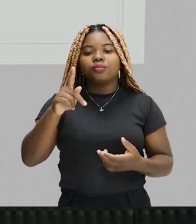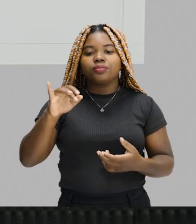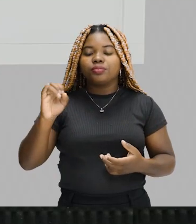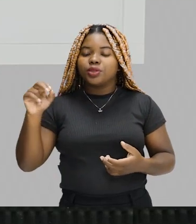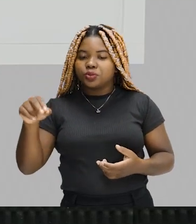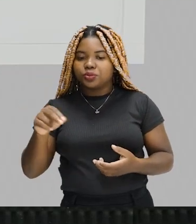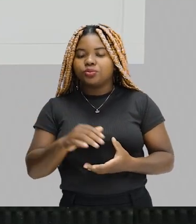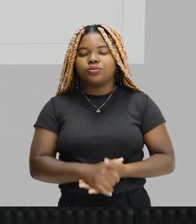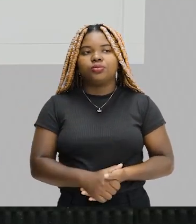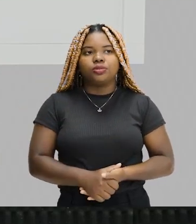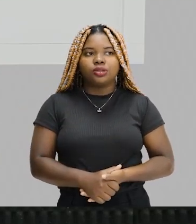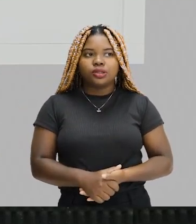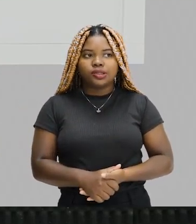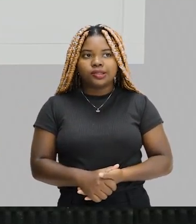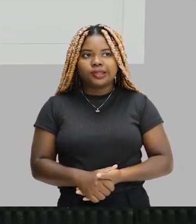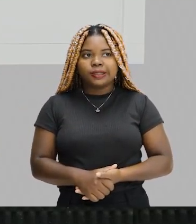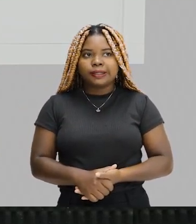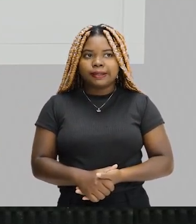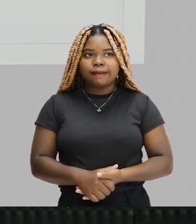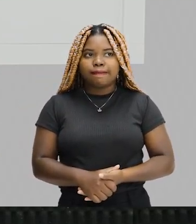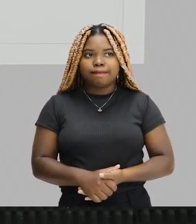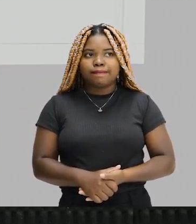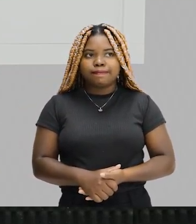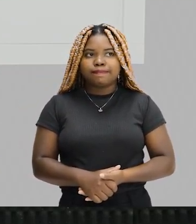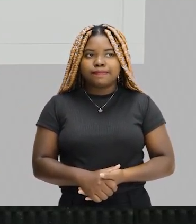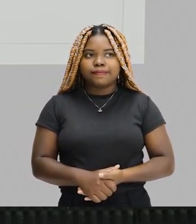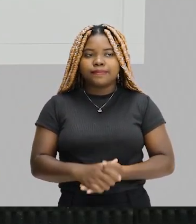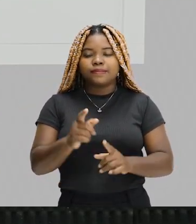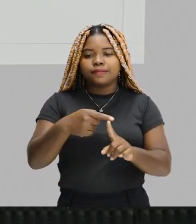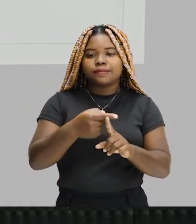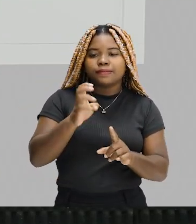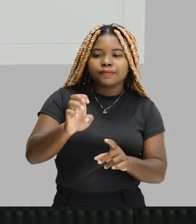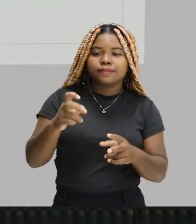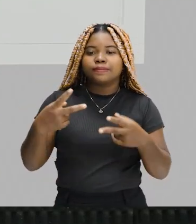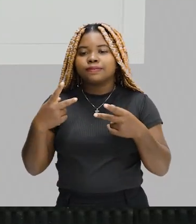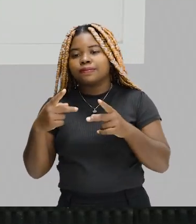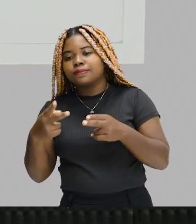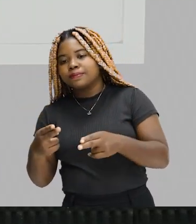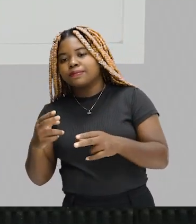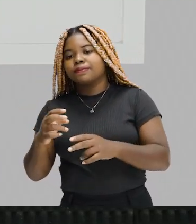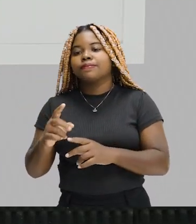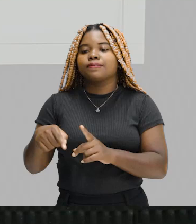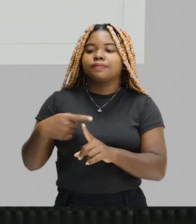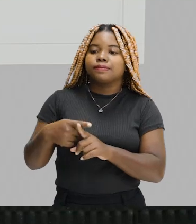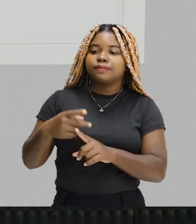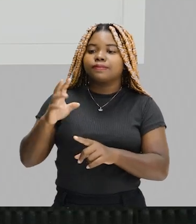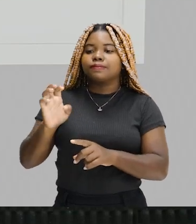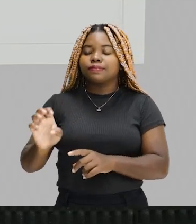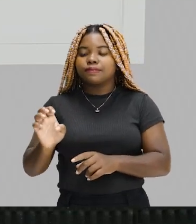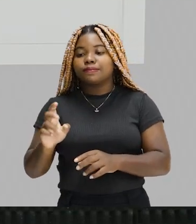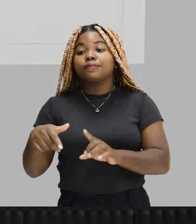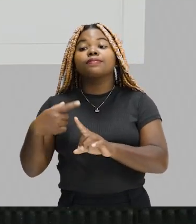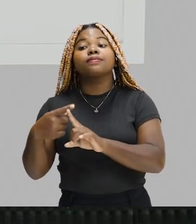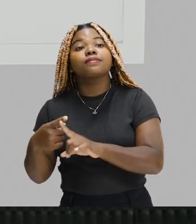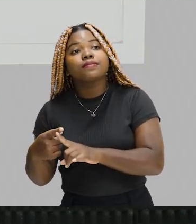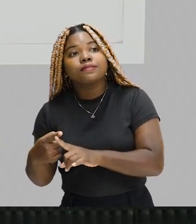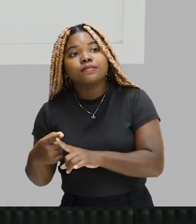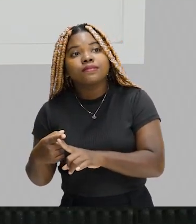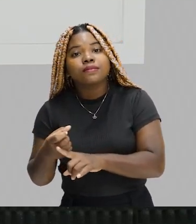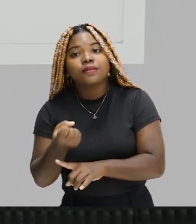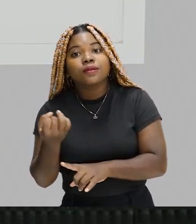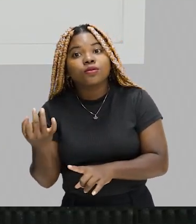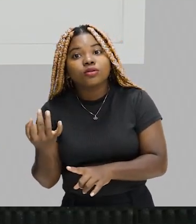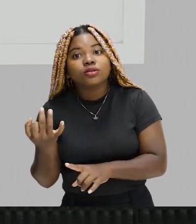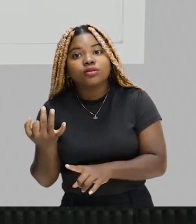ok? Então é o seguinte, mais E vai ser igual a mais E, mais quanto?